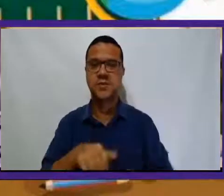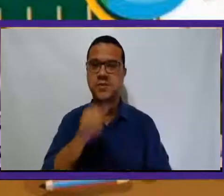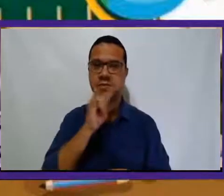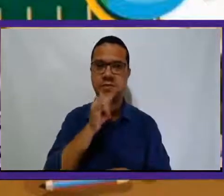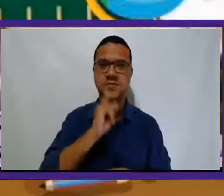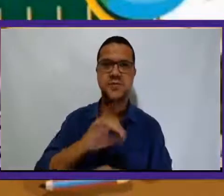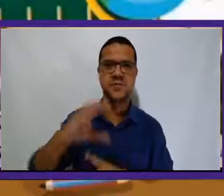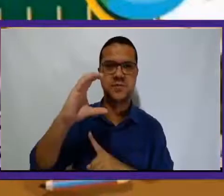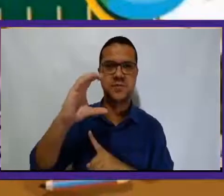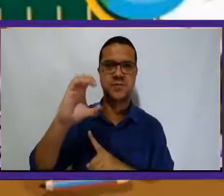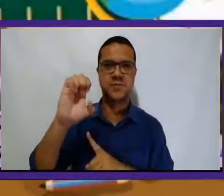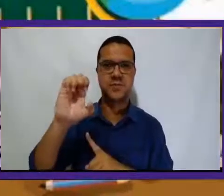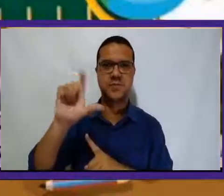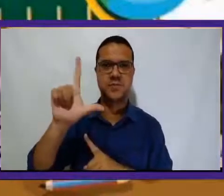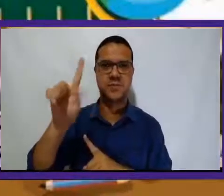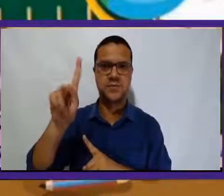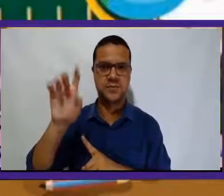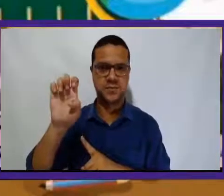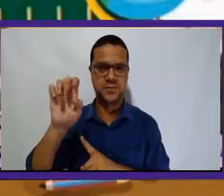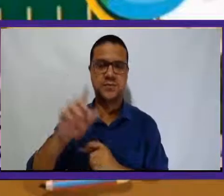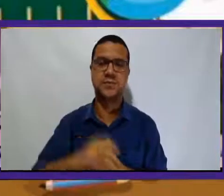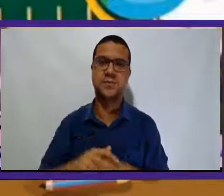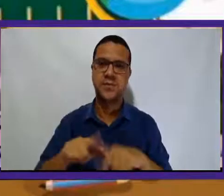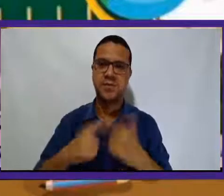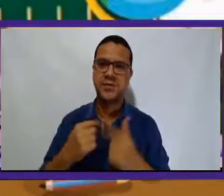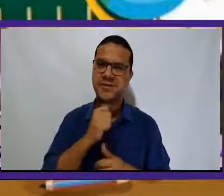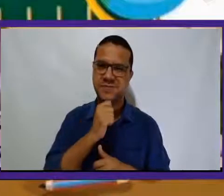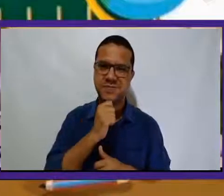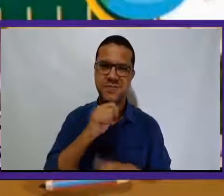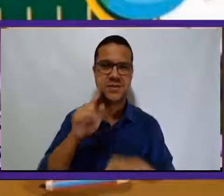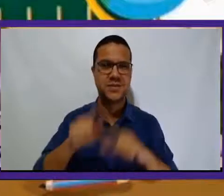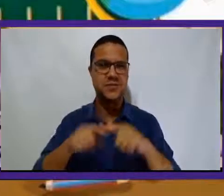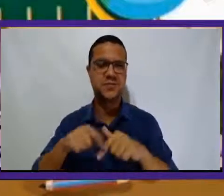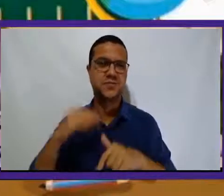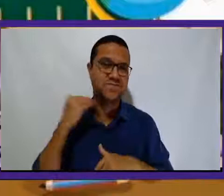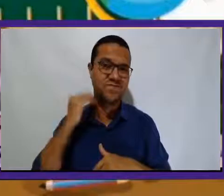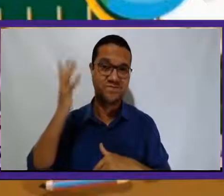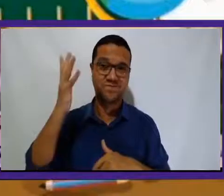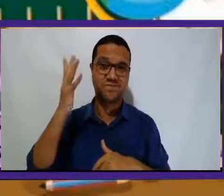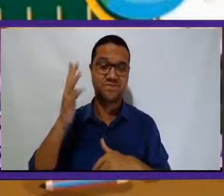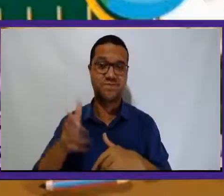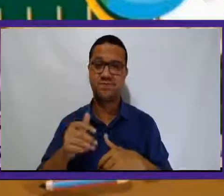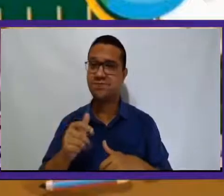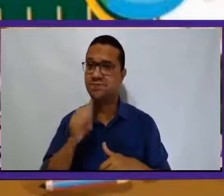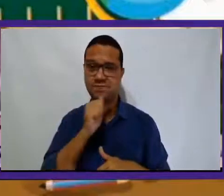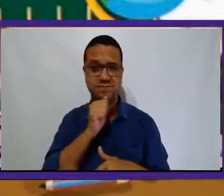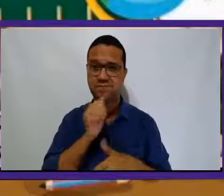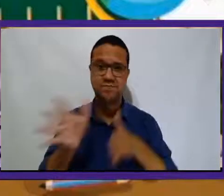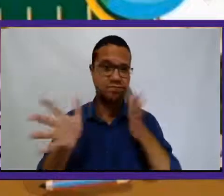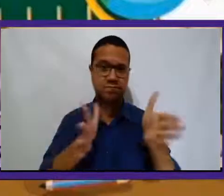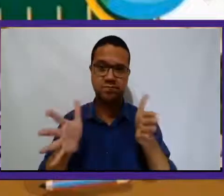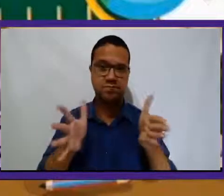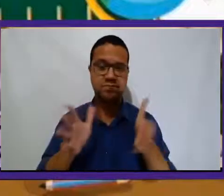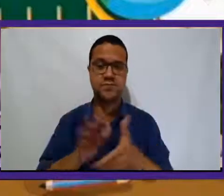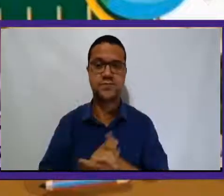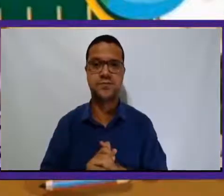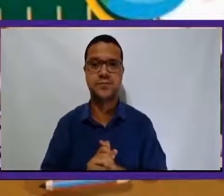exemplo Para a CELP No entanto Ainda é um recurso Caro E que não está Acessível A boa parte Da população